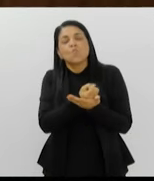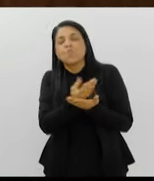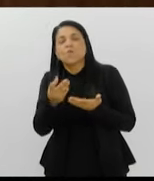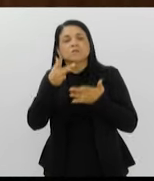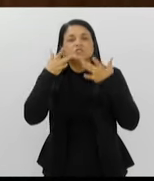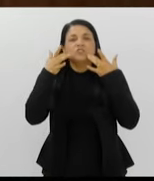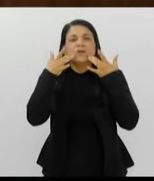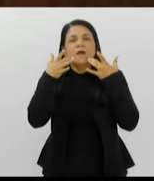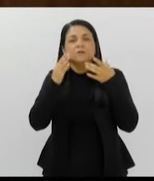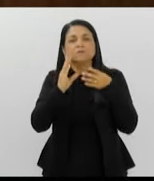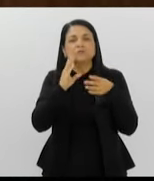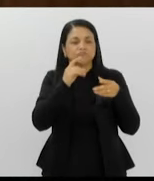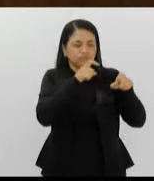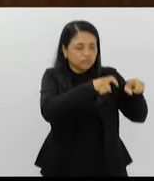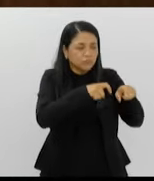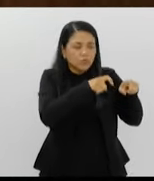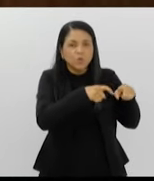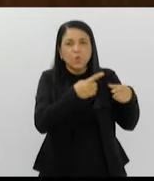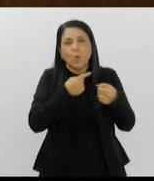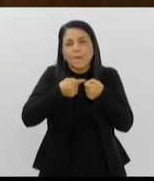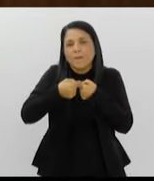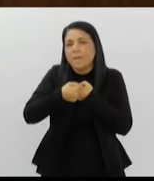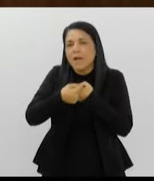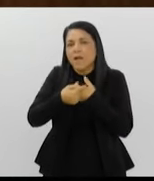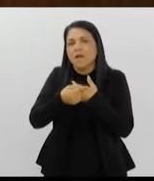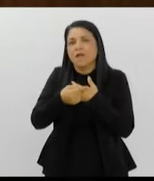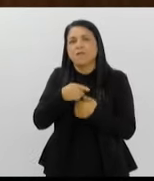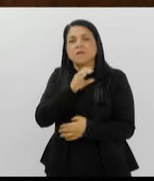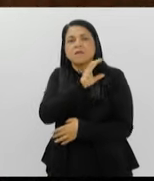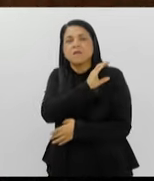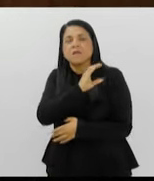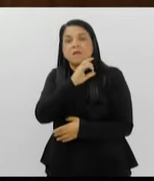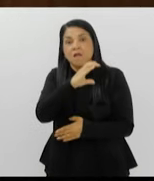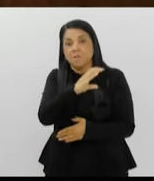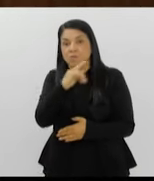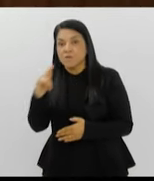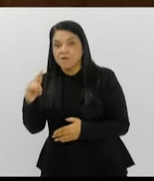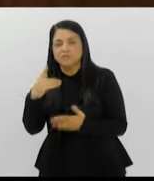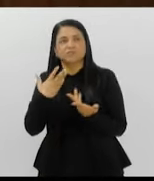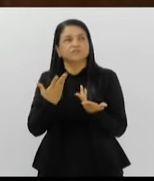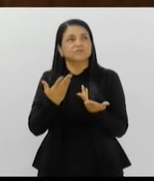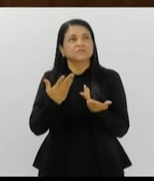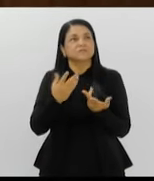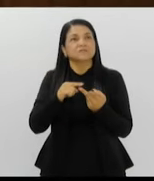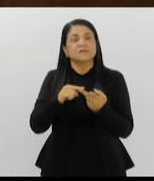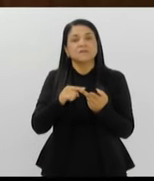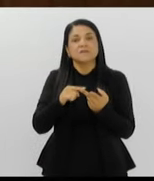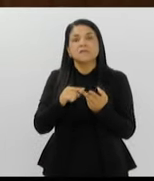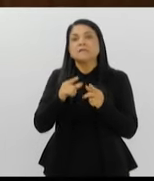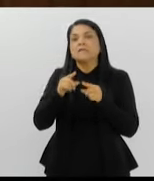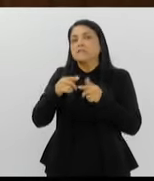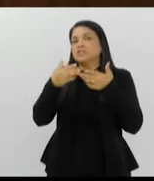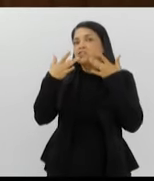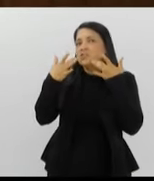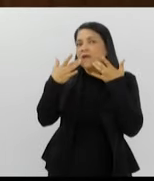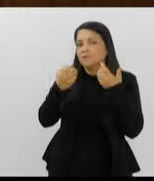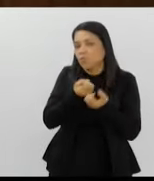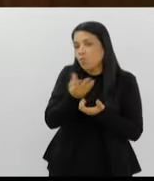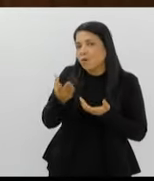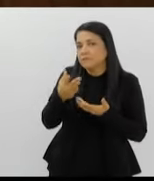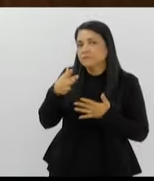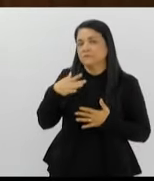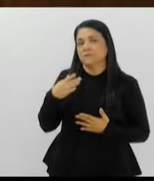interior? Quantos teatros há em Campo Grande? Quantos há no Leblon, em Ipanema e na Gávea? Então,